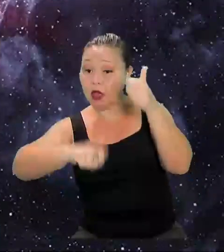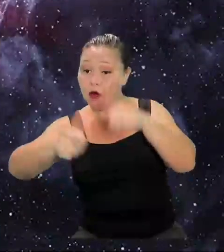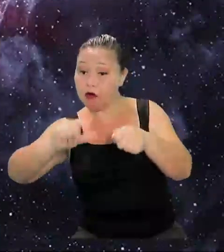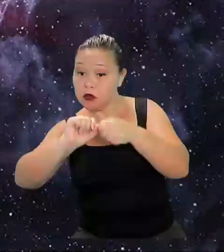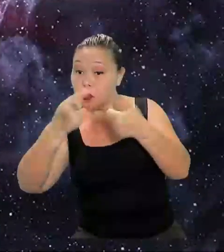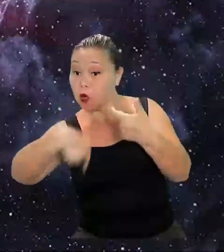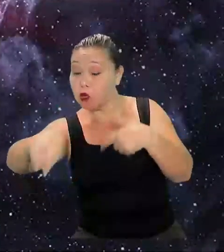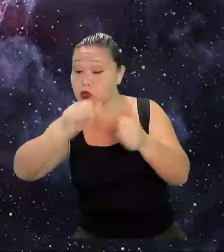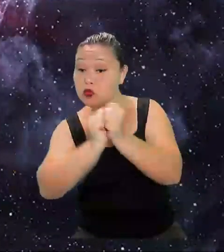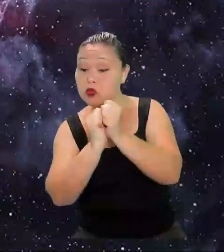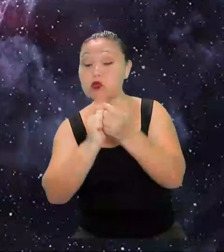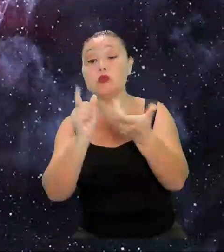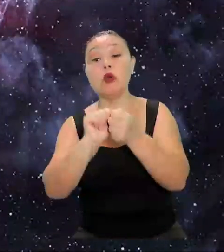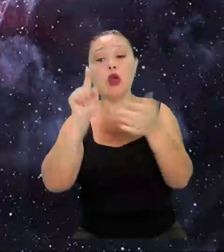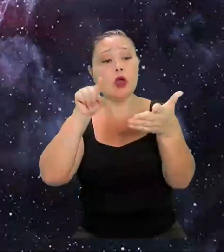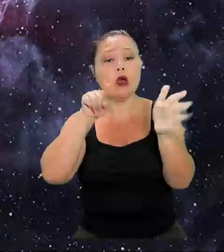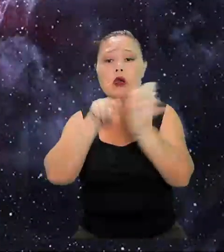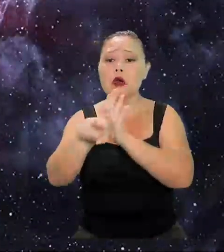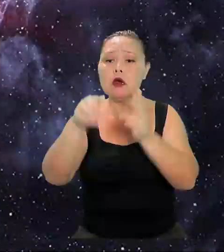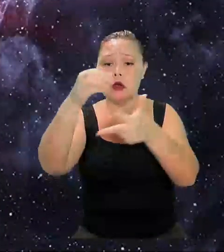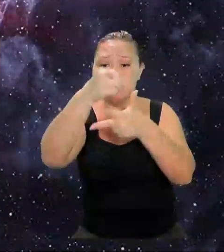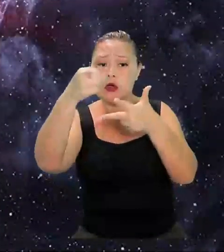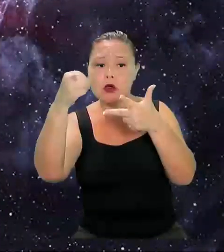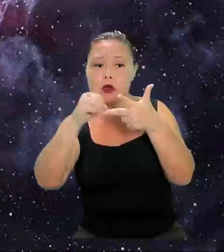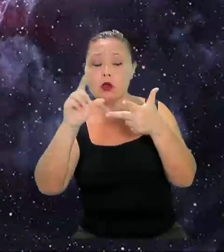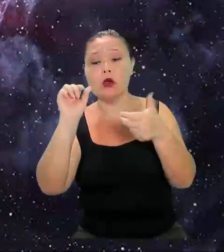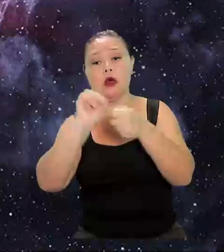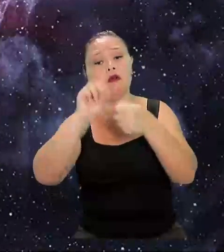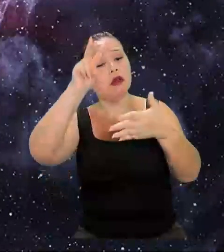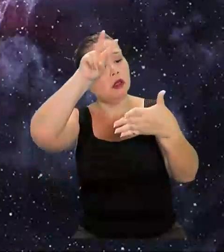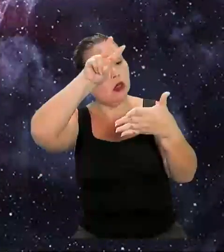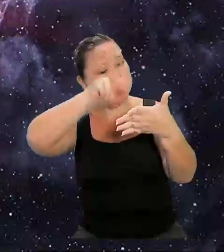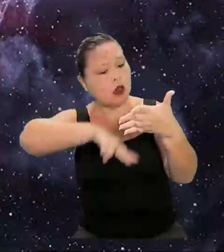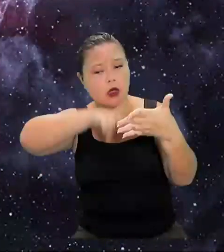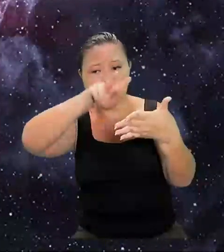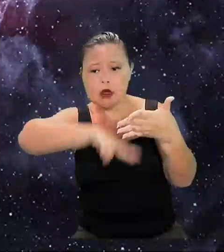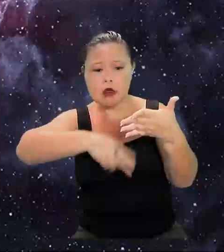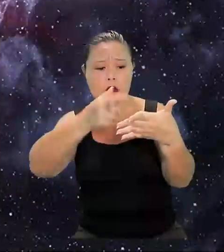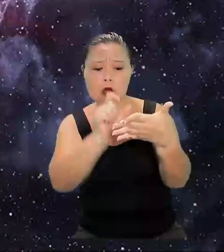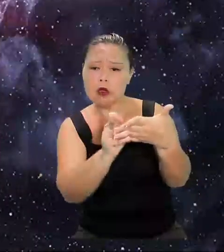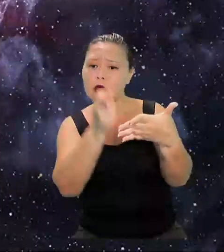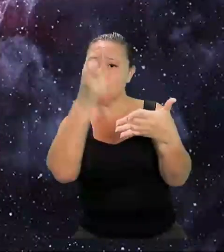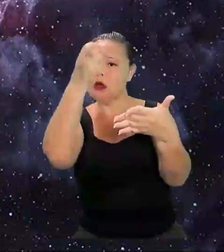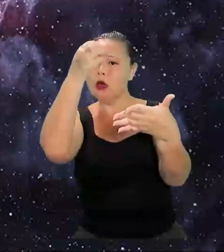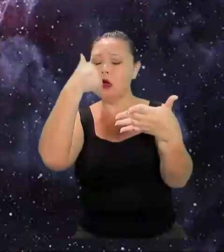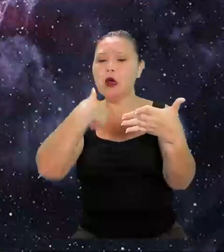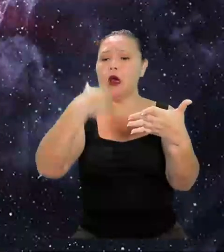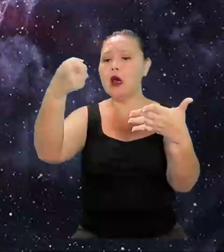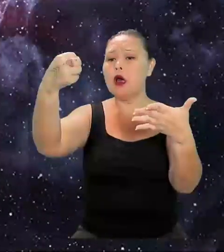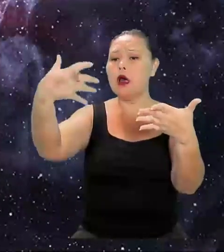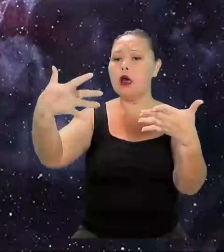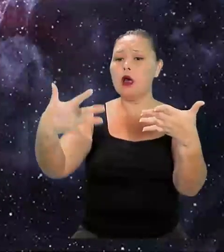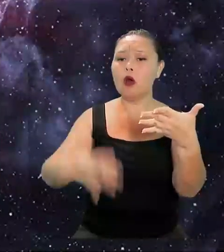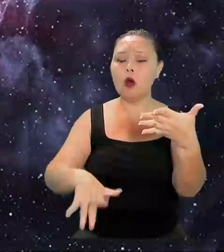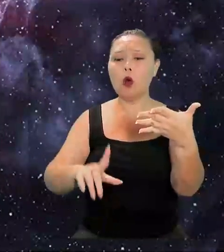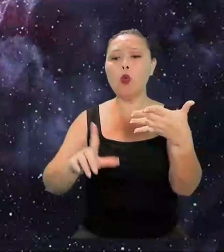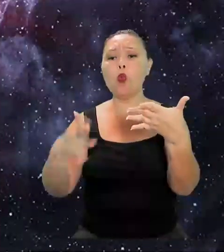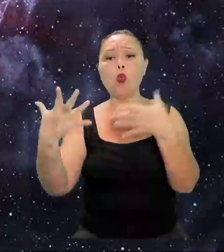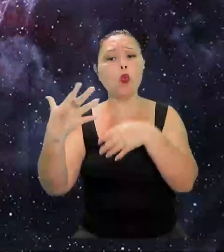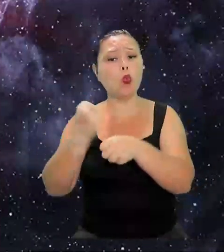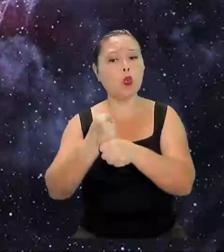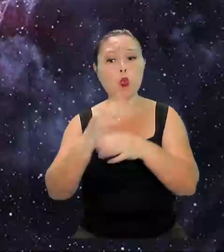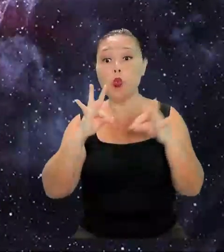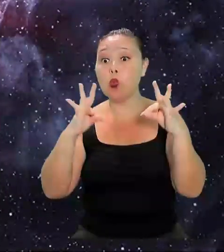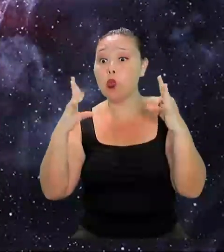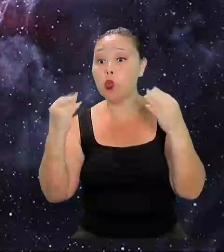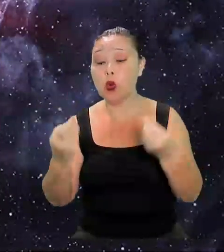vocês, tá? As questões do Enem, elas, para a gente fazer a leitura, trazer a interpretação, a explicação, o cálculo